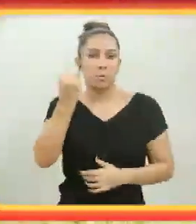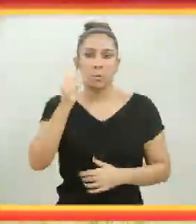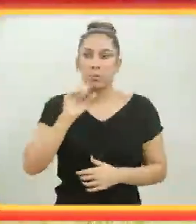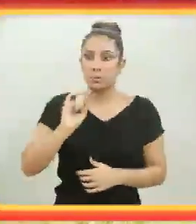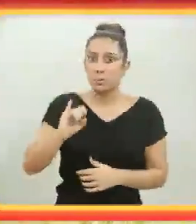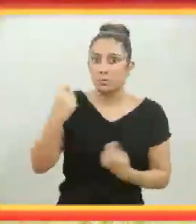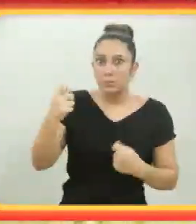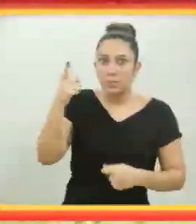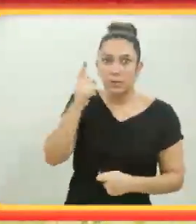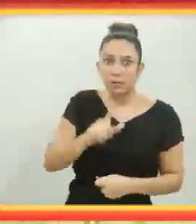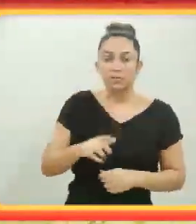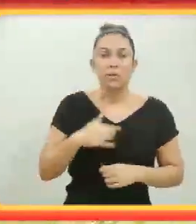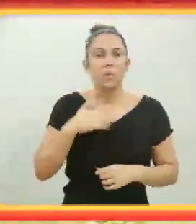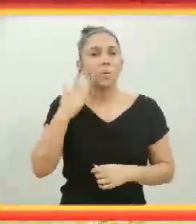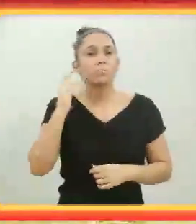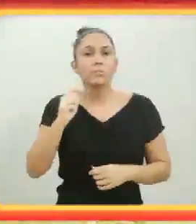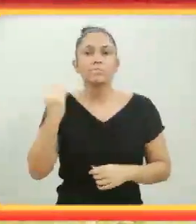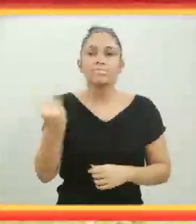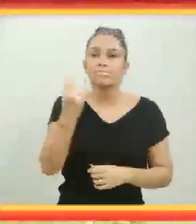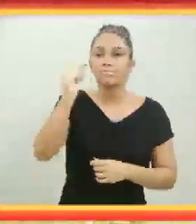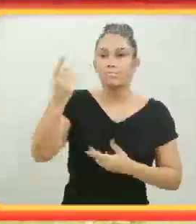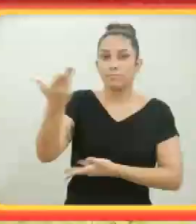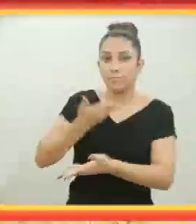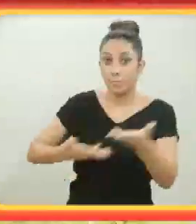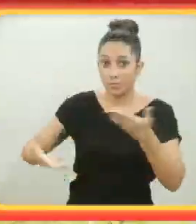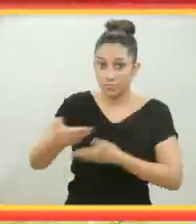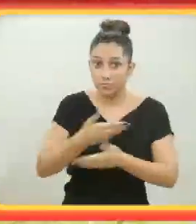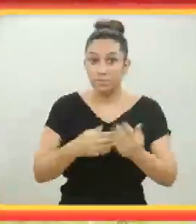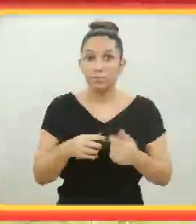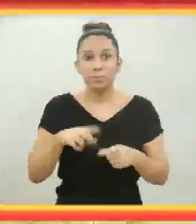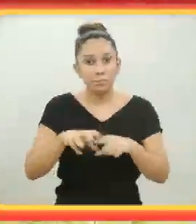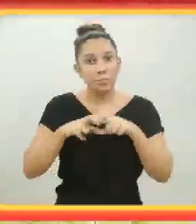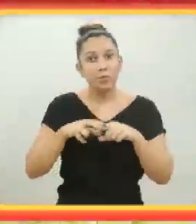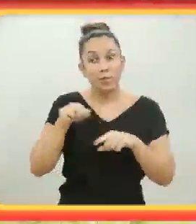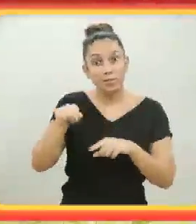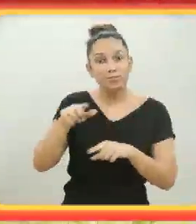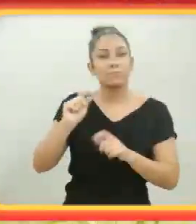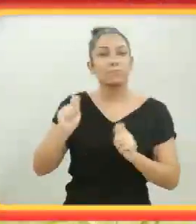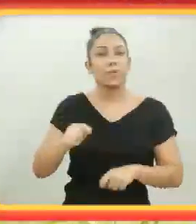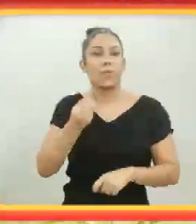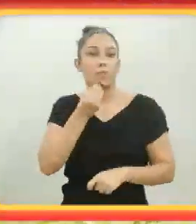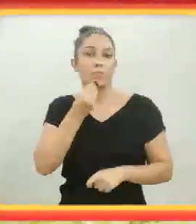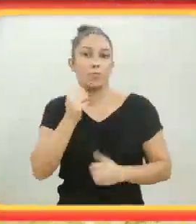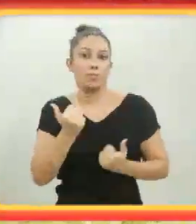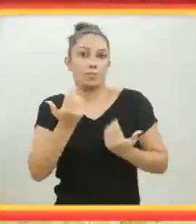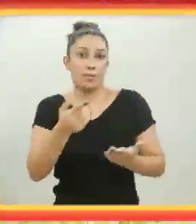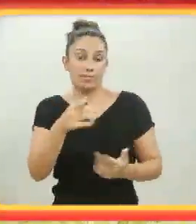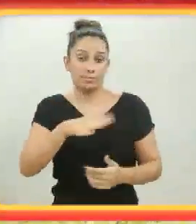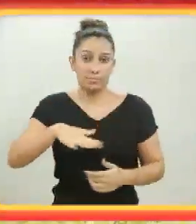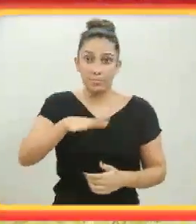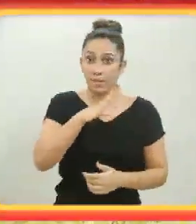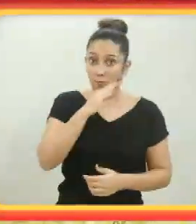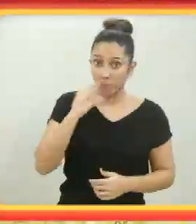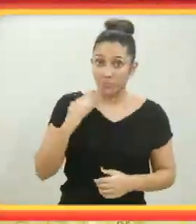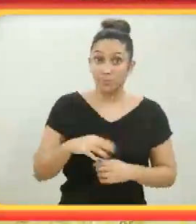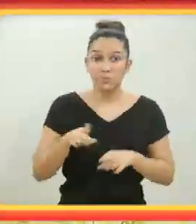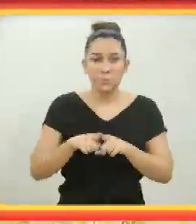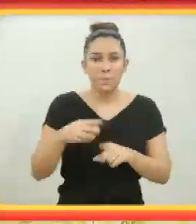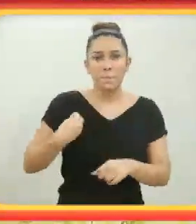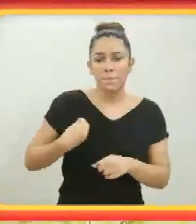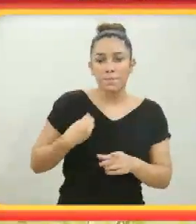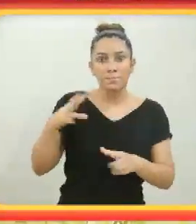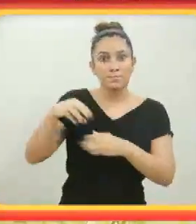da condição física, porque não importa, não é ganhar. Eu acho que o mais importante é a interação, porque se eu tivesse